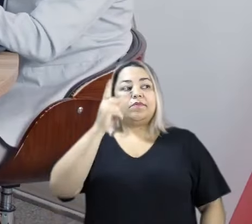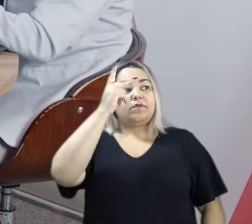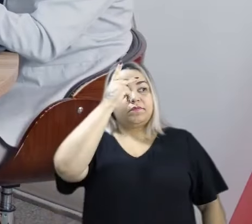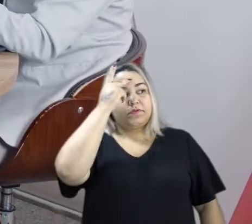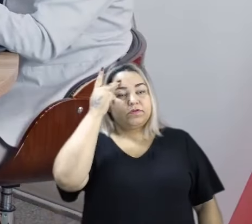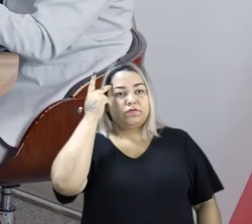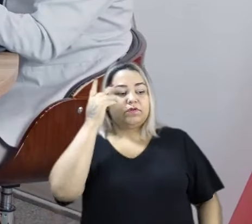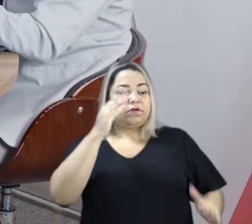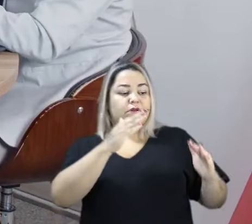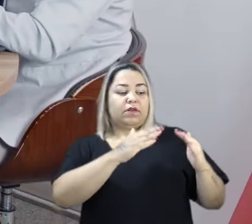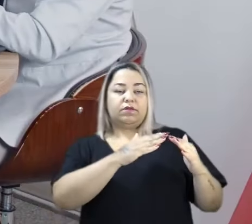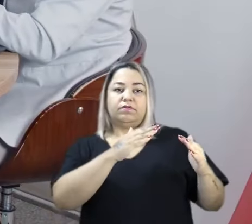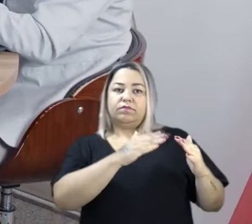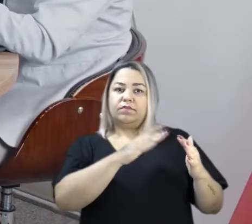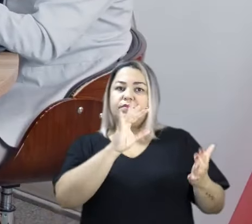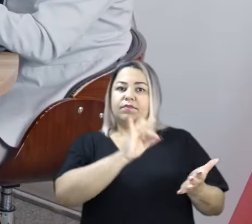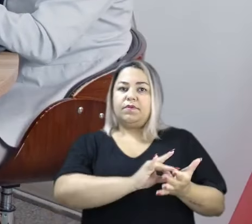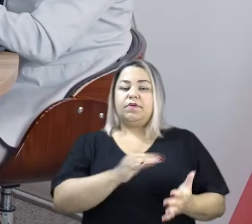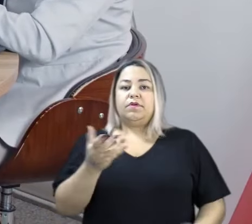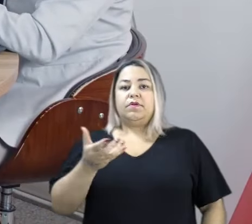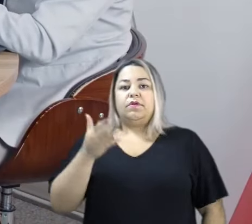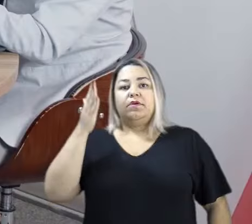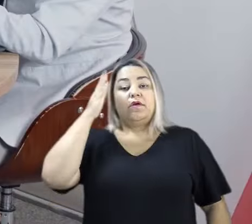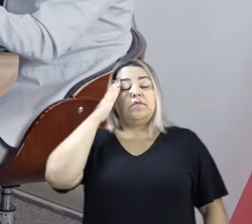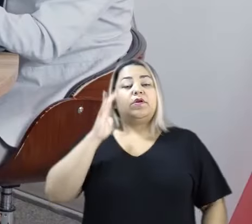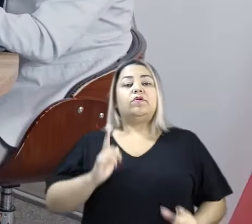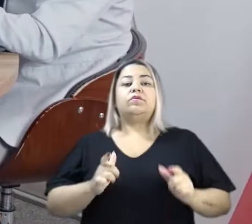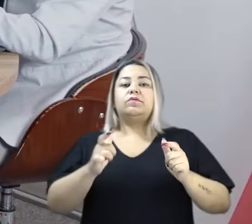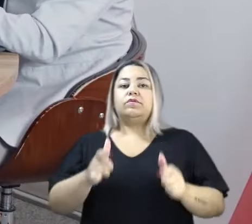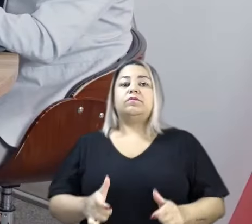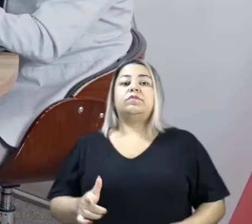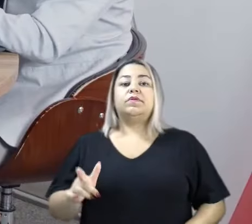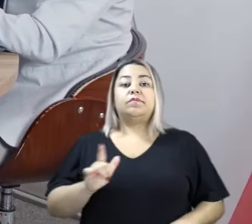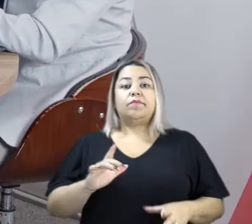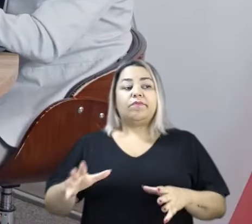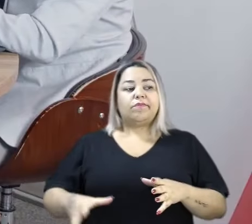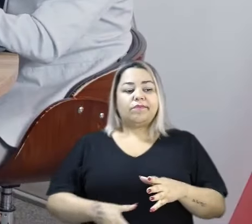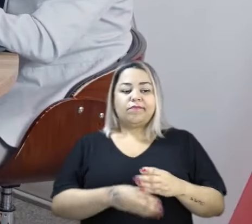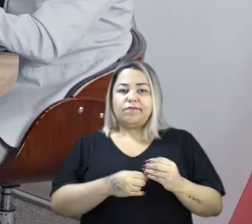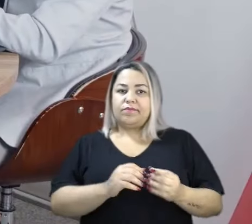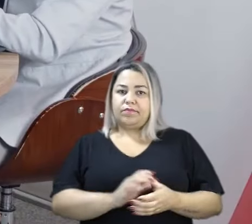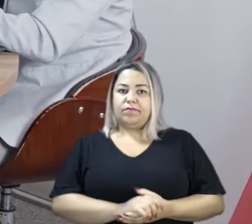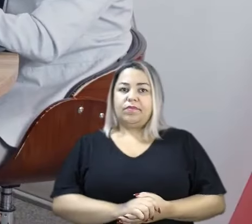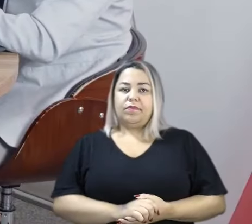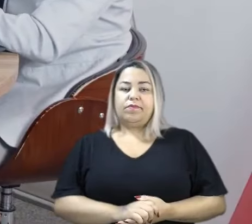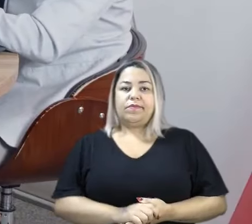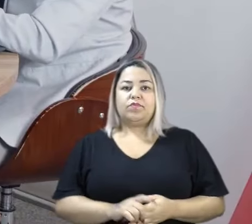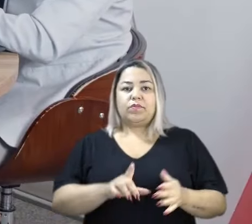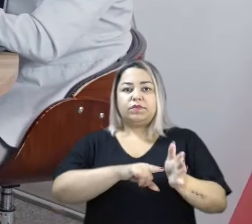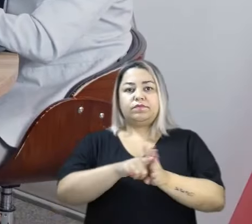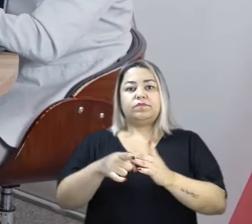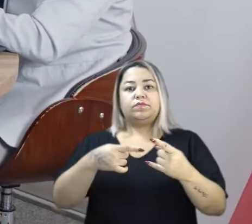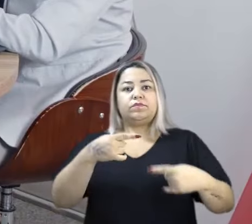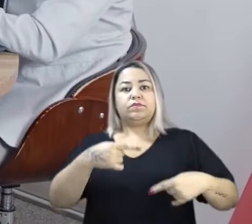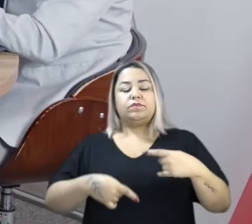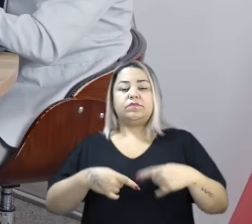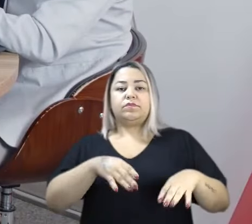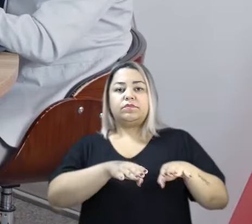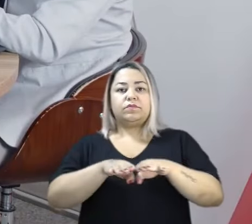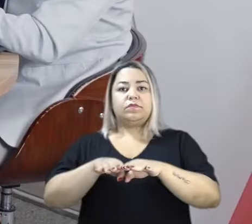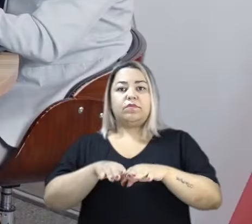casa, obviamente que elas querem saber quando, aonde que seria implementado isso. Então, haveria uma discussão justamente com esses